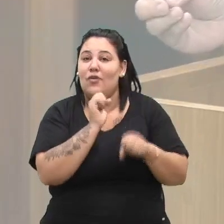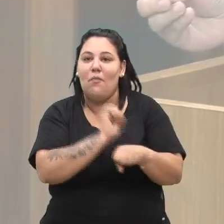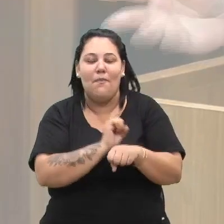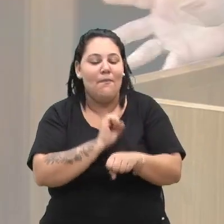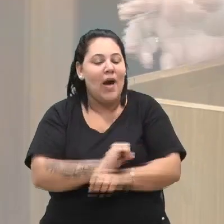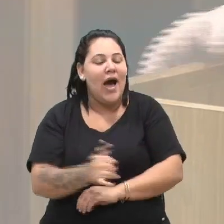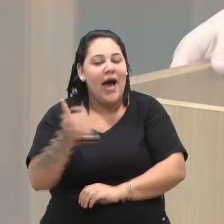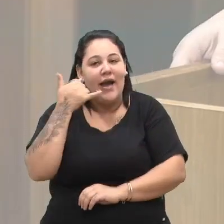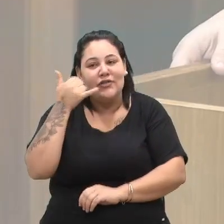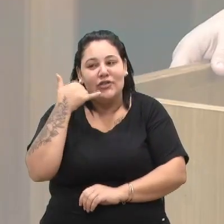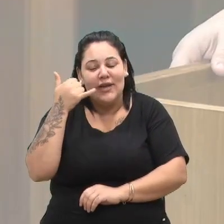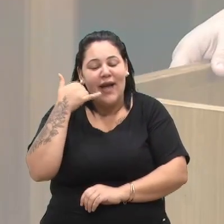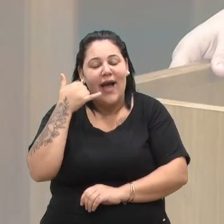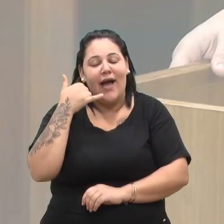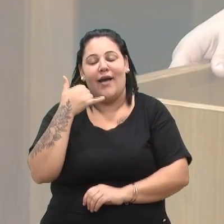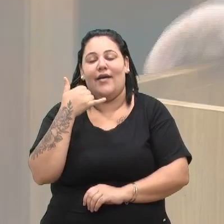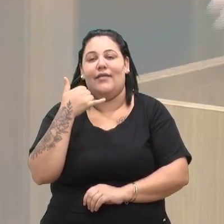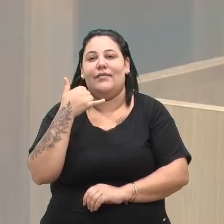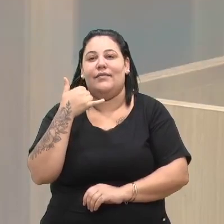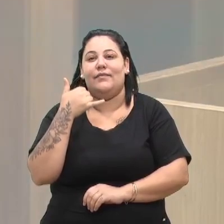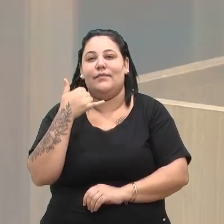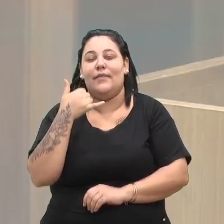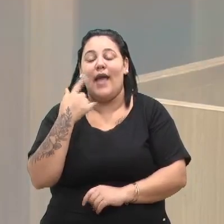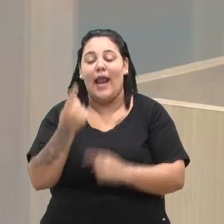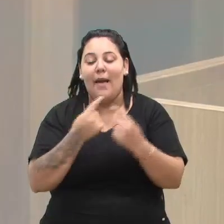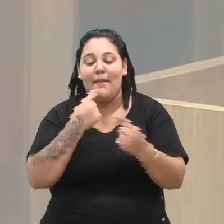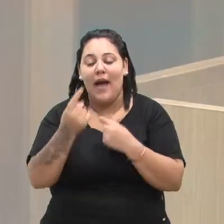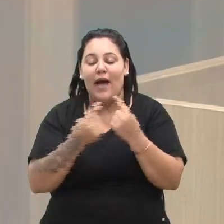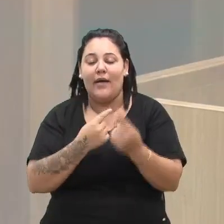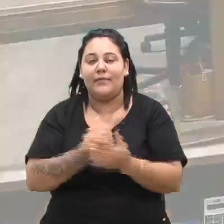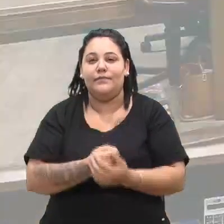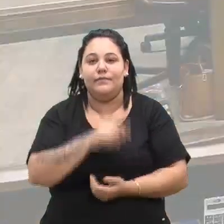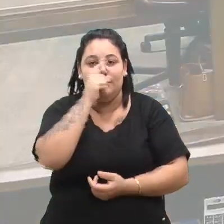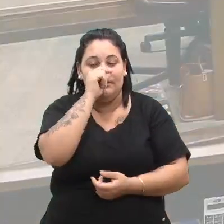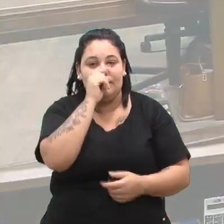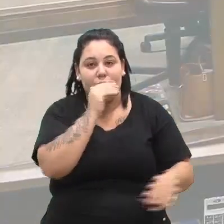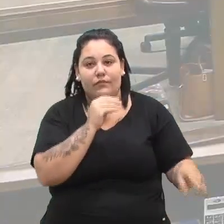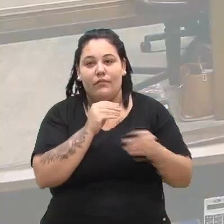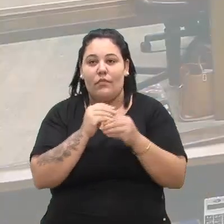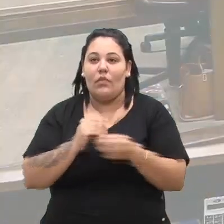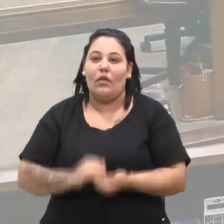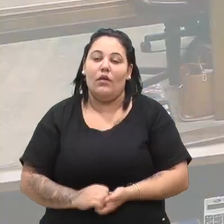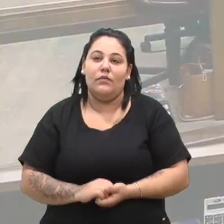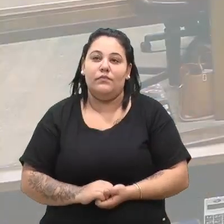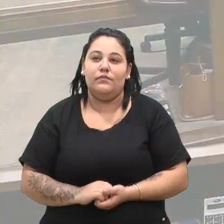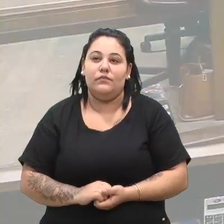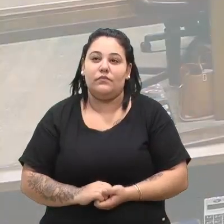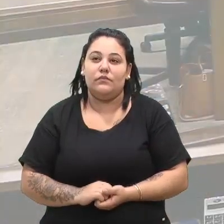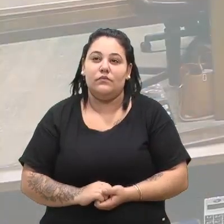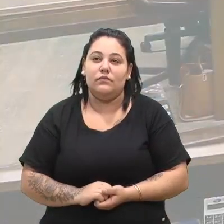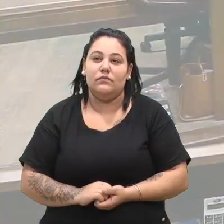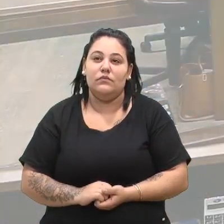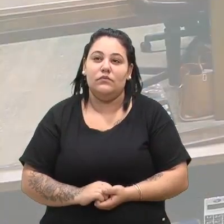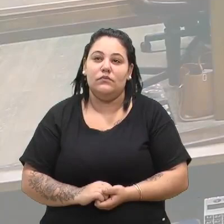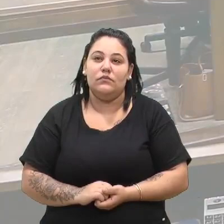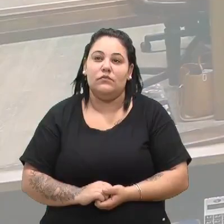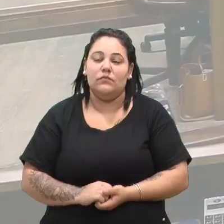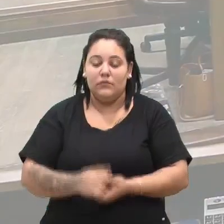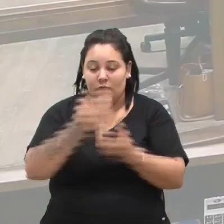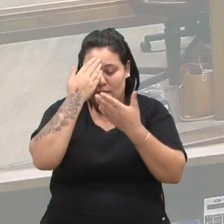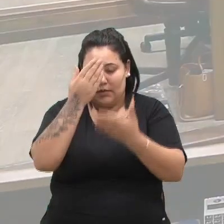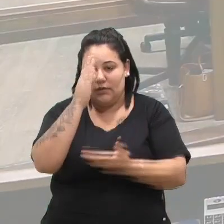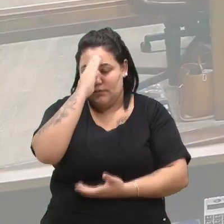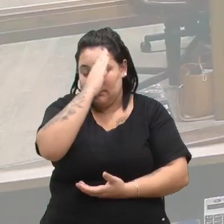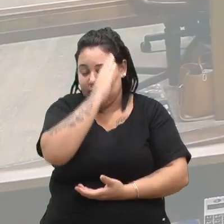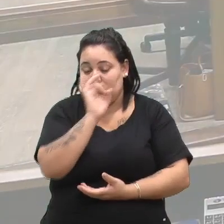de protestar. Só a parte, vereador Fantinel. Obrigado, vereador Bressan. Eu só queria